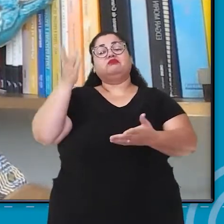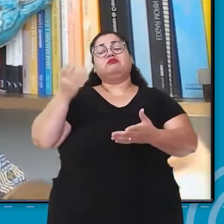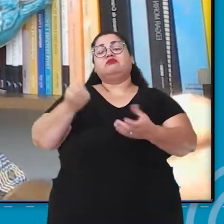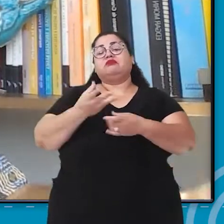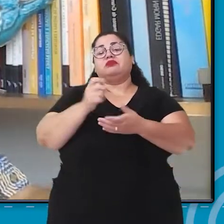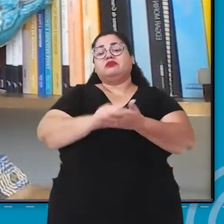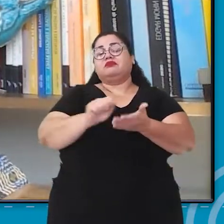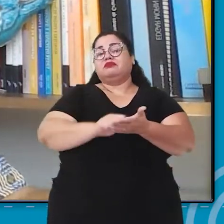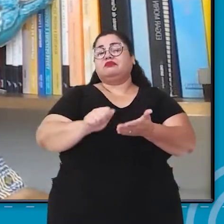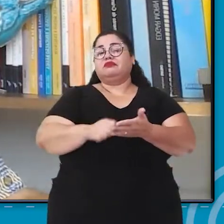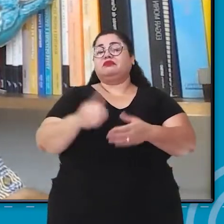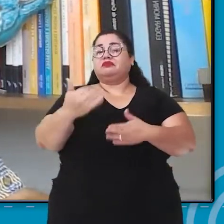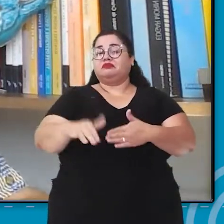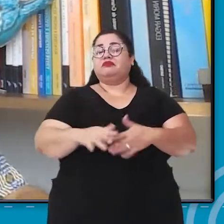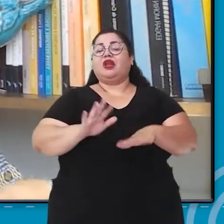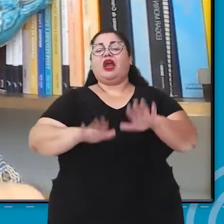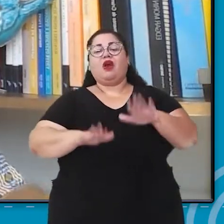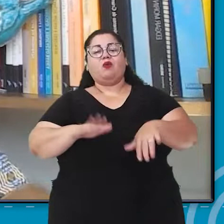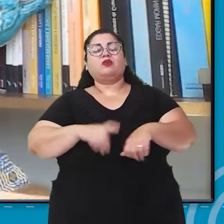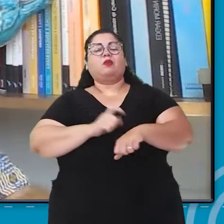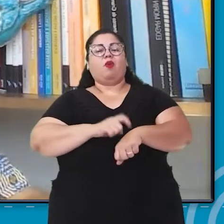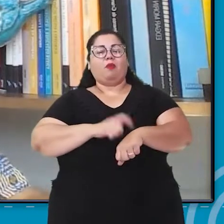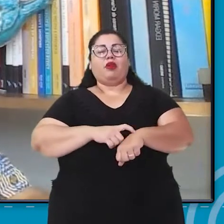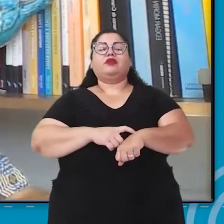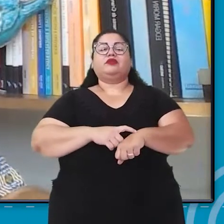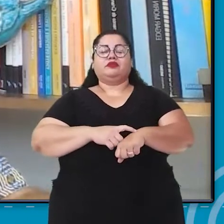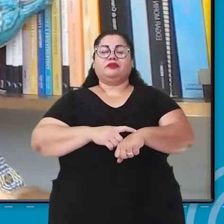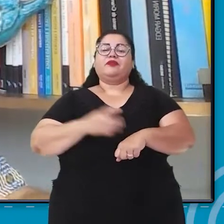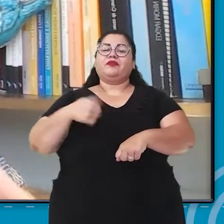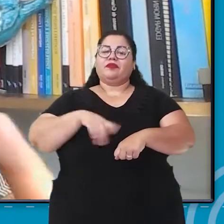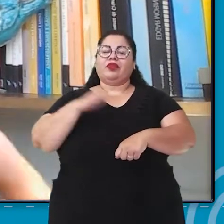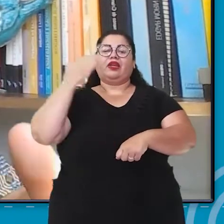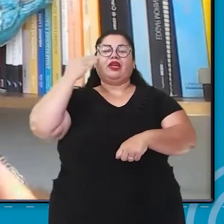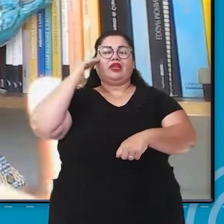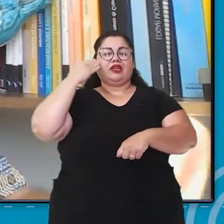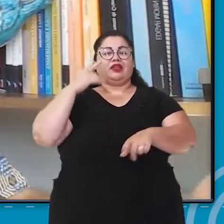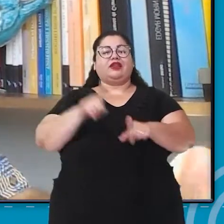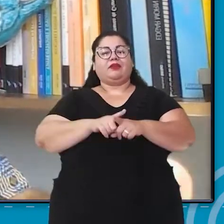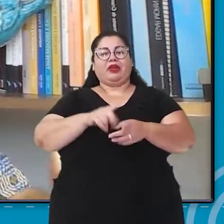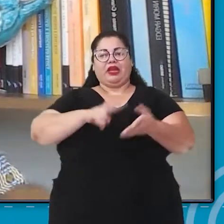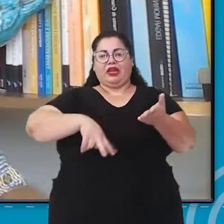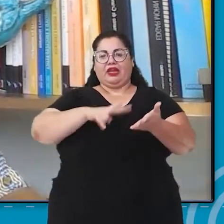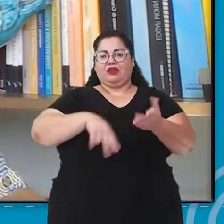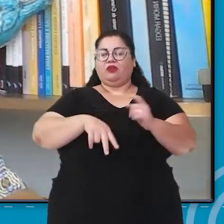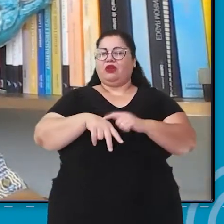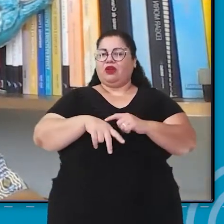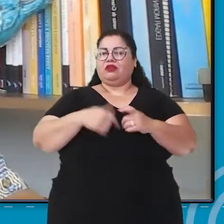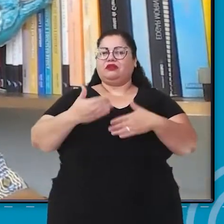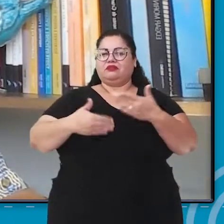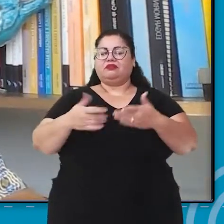para a produção de um produto. Em alguns momentos, a gente também pode entender que a